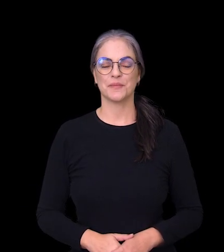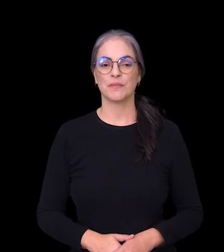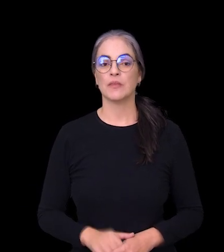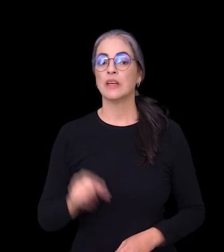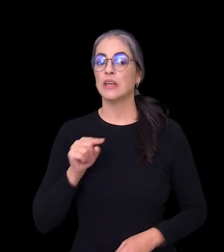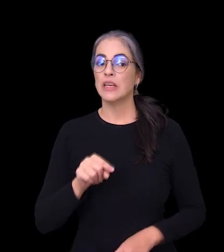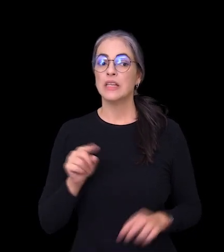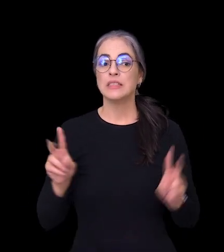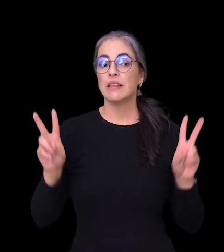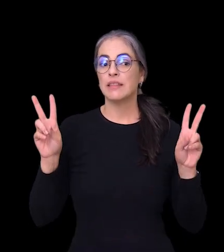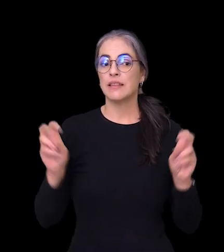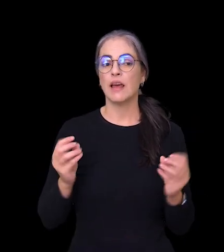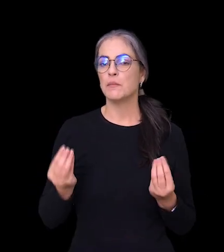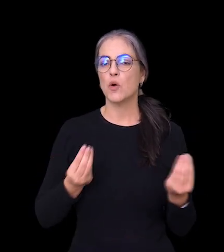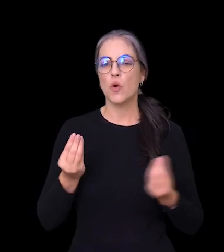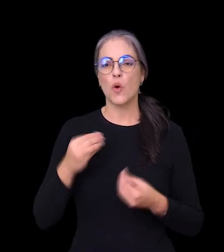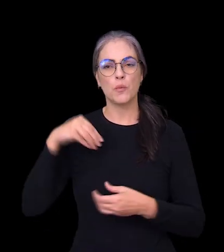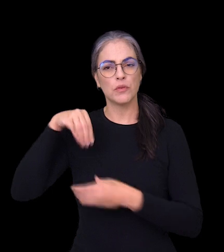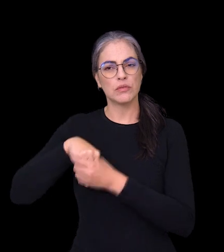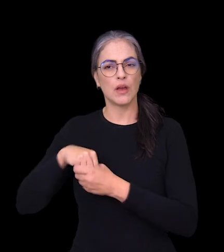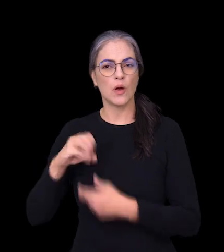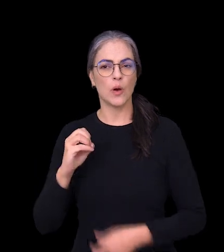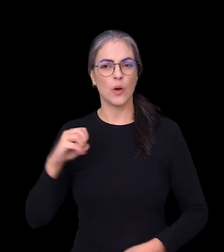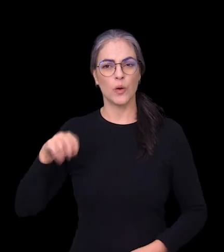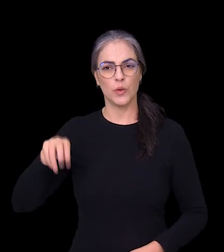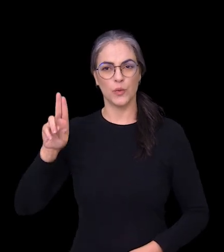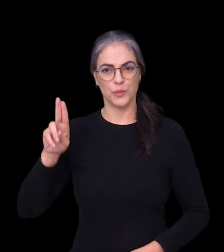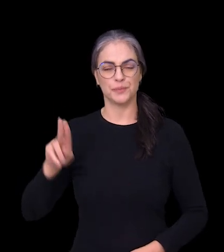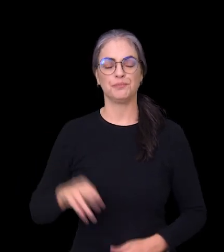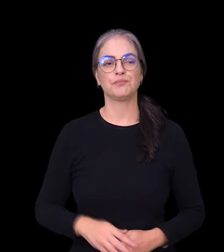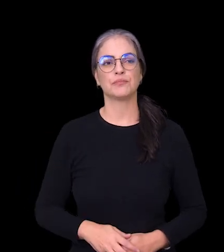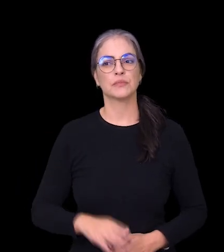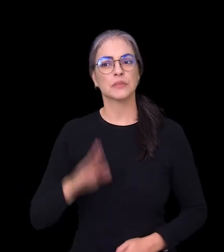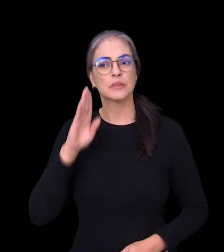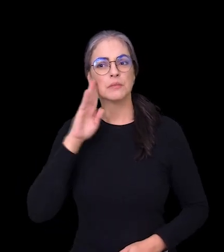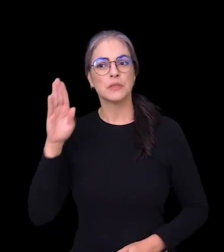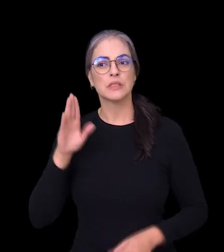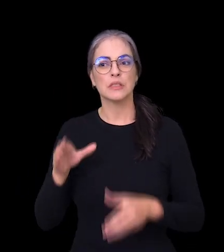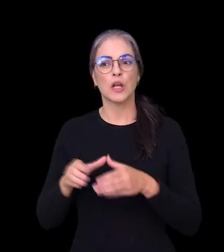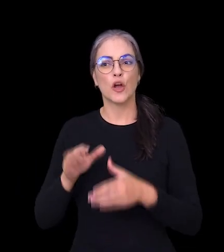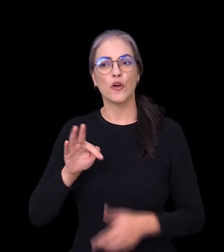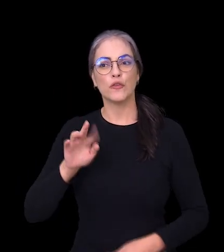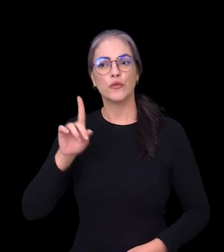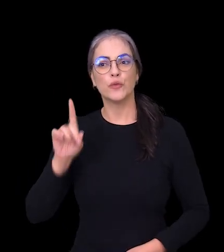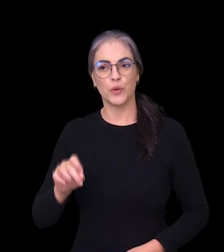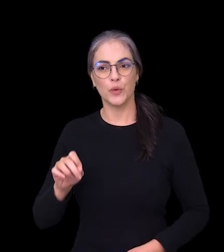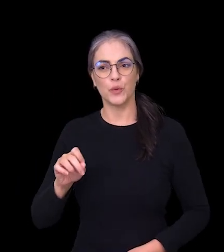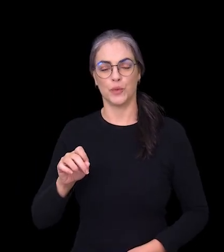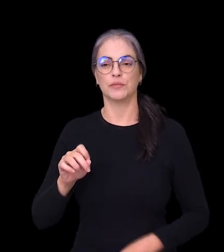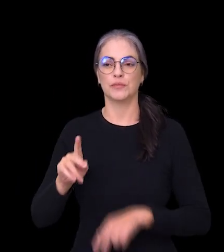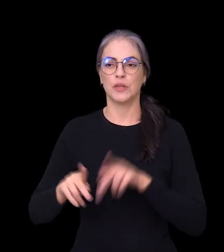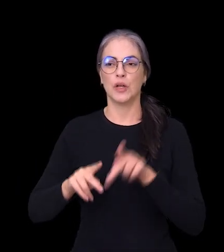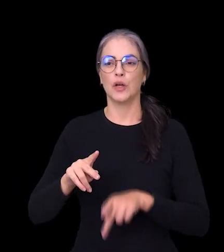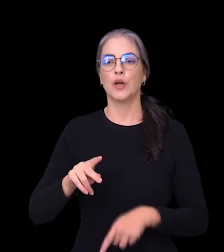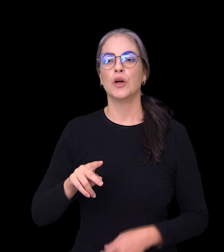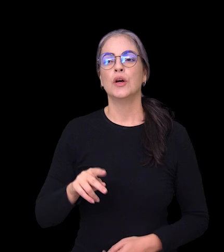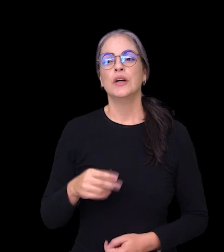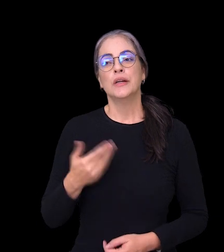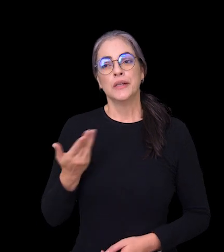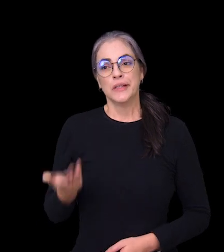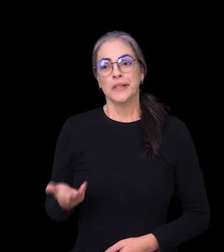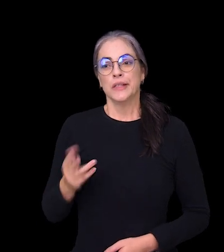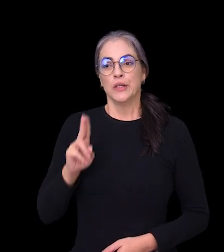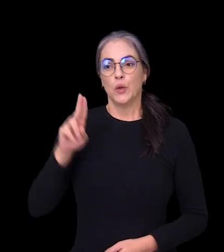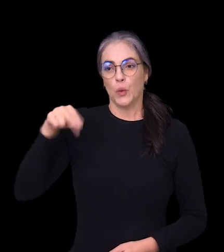tratado, né, nas Nações Unidas, principalmente no Fundo de População das Nações Unidas, né, o UNFPA,